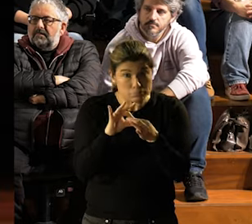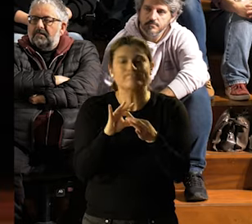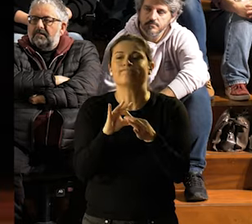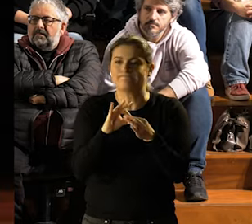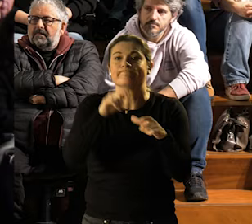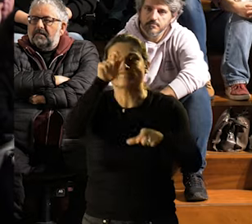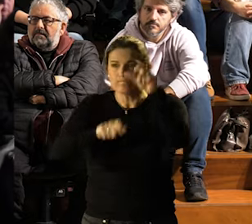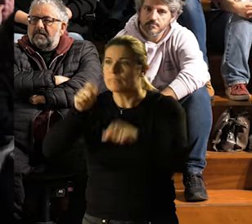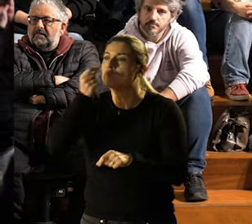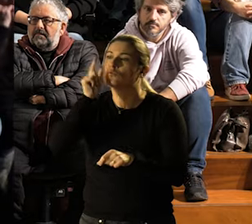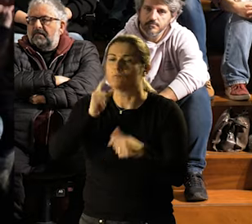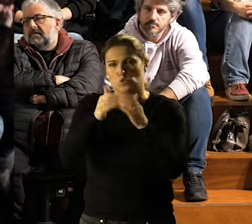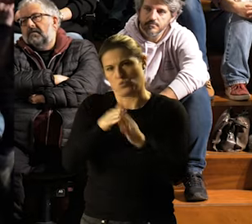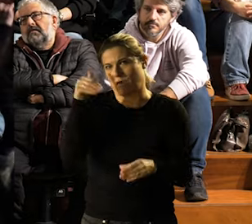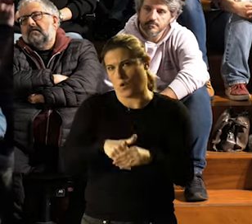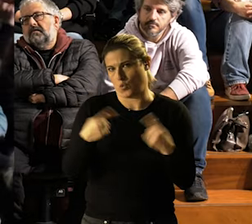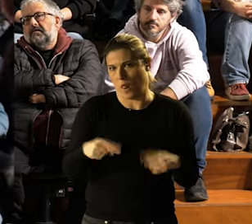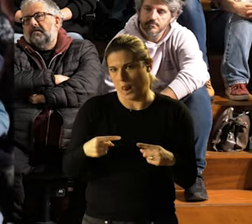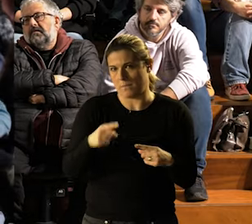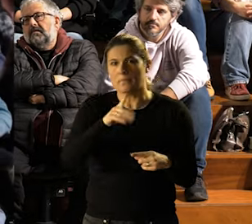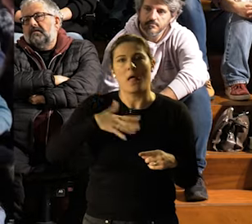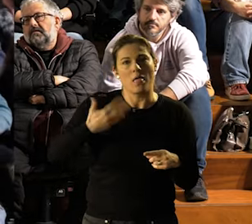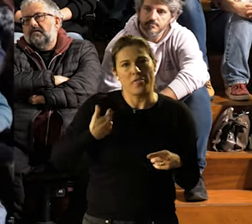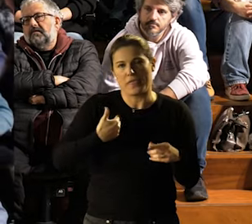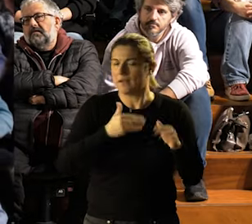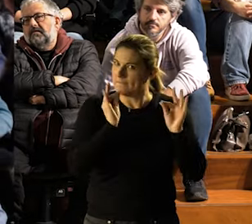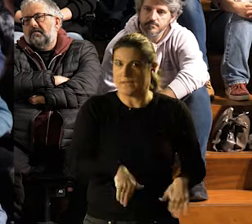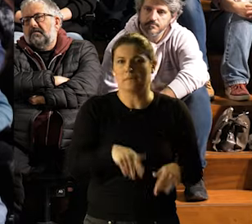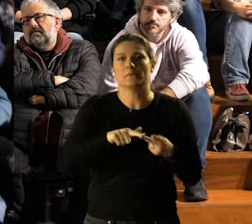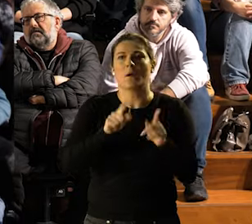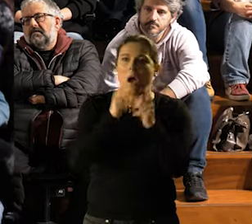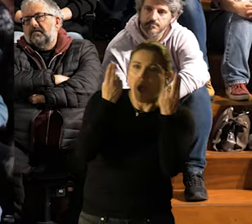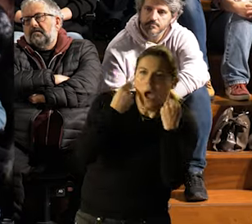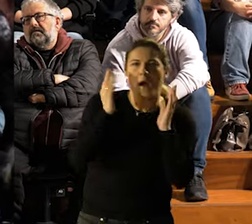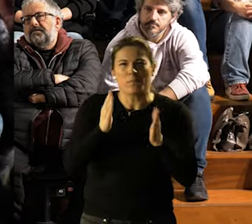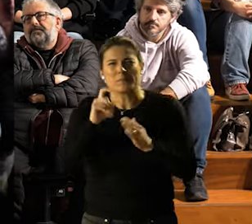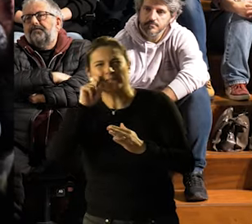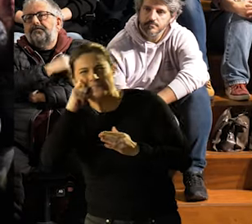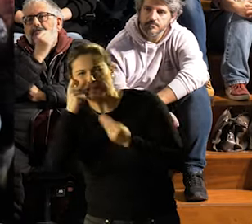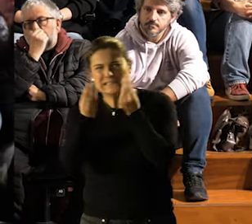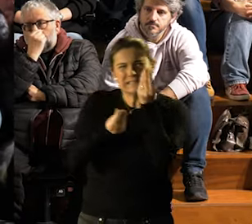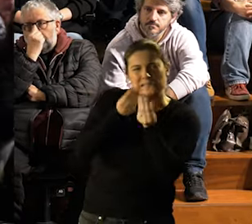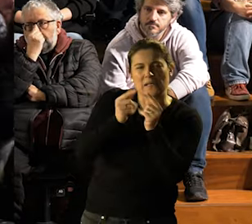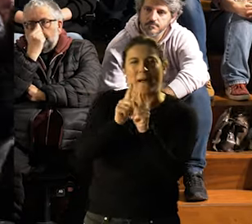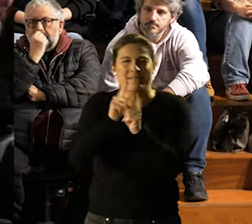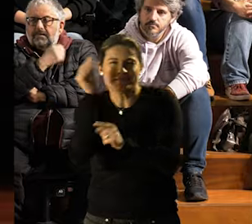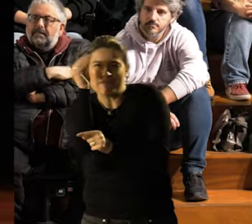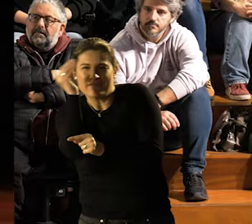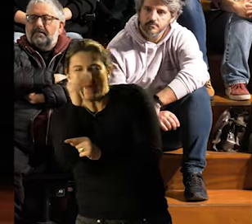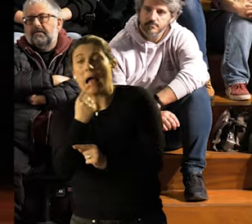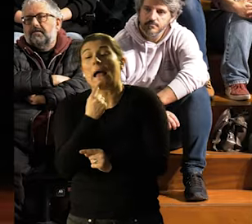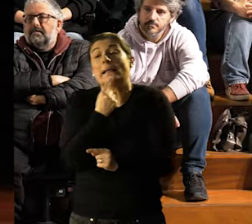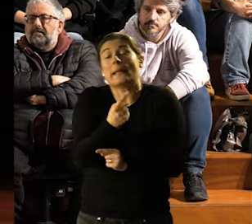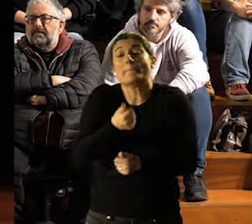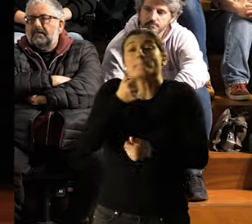todas e todos nós temos um voto que derrota o medo a a resignação a desconfiança e esse cinismo de dizer que o